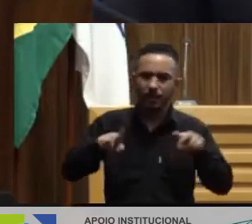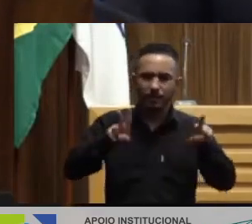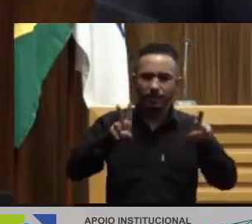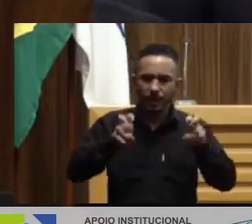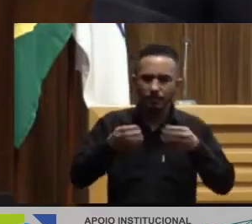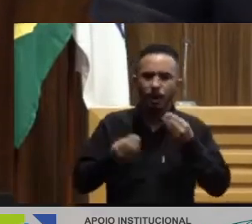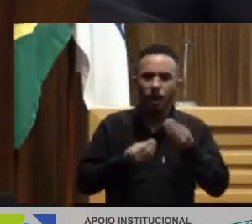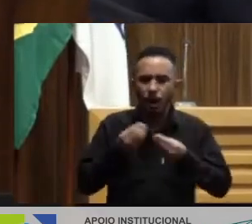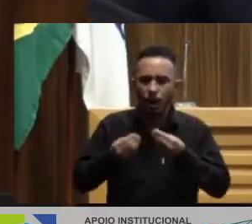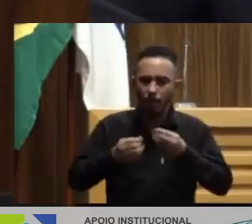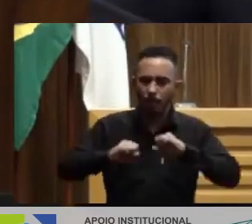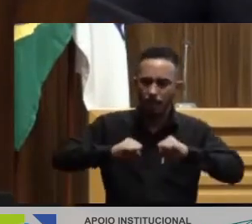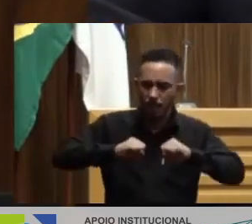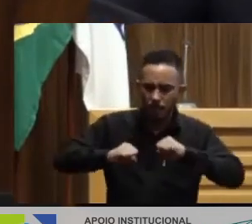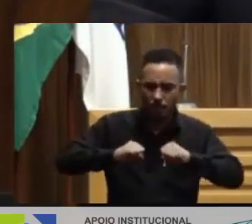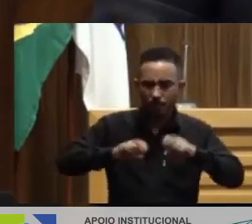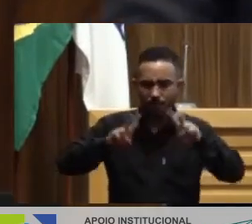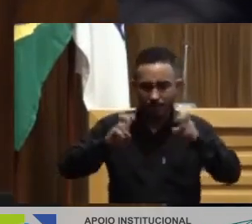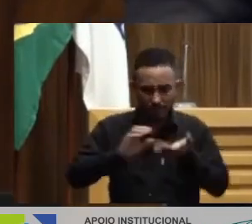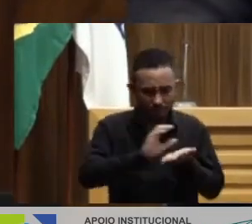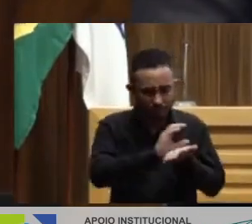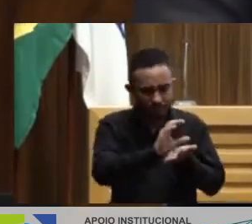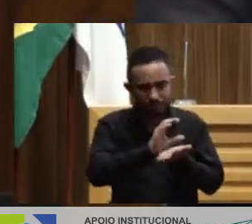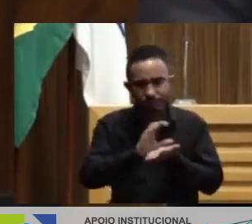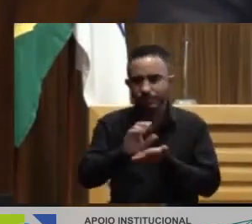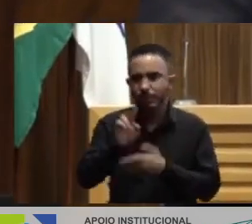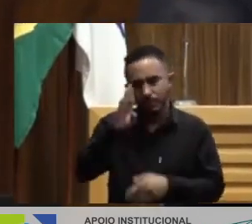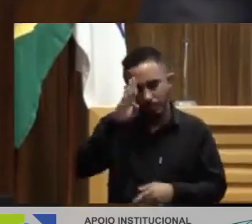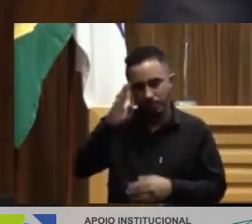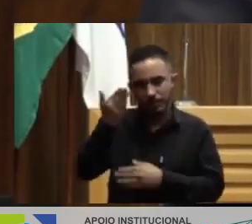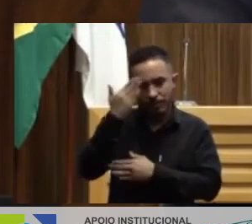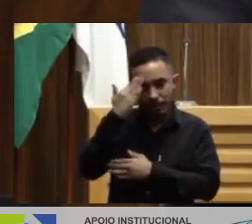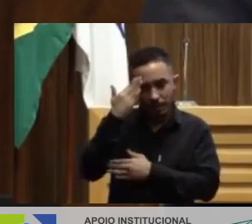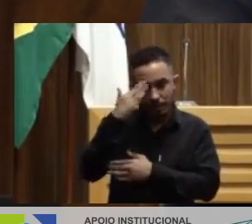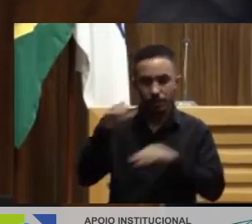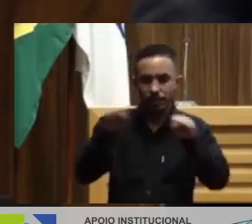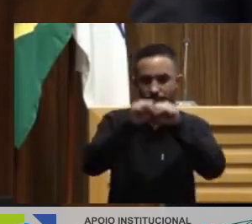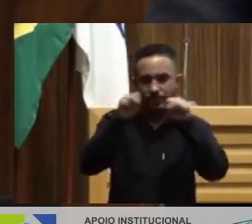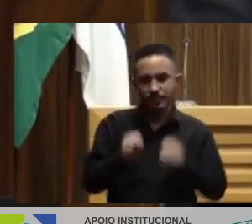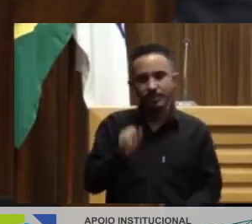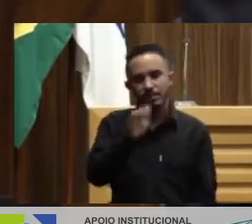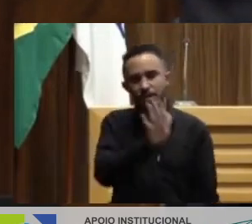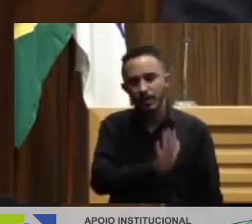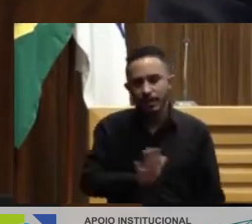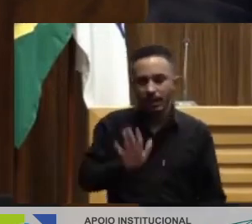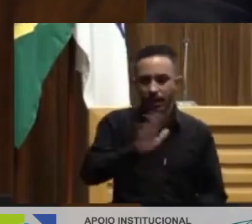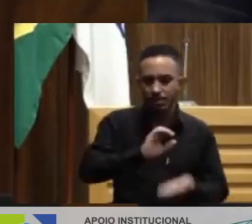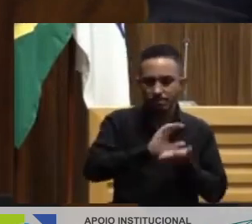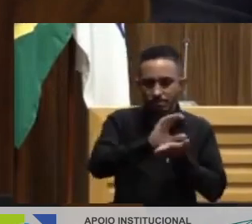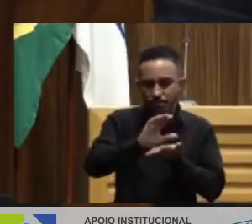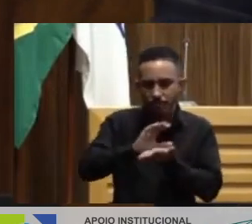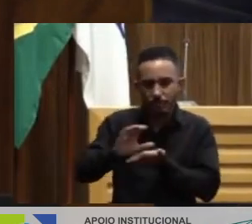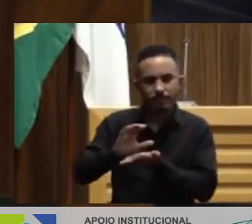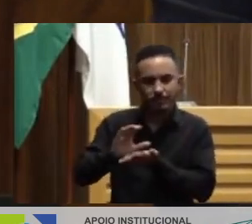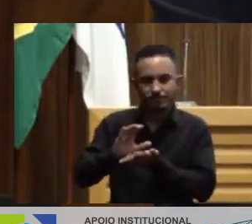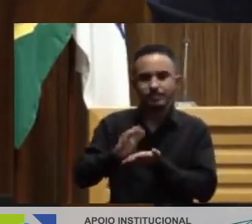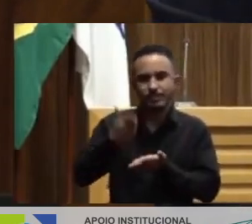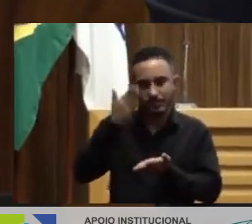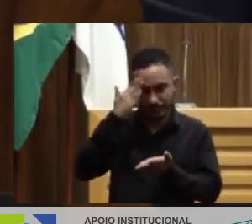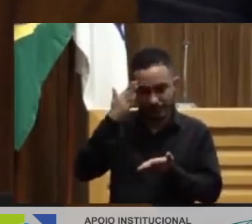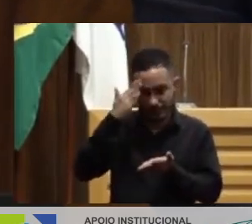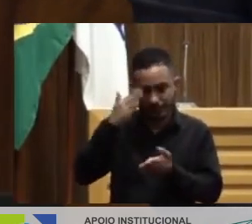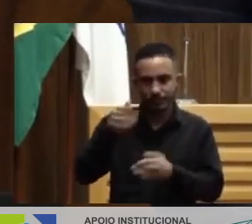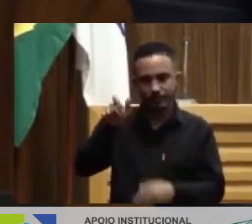o financiamento através, é claro, do nosso Sistema Nacional de Fomento. Estreamos, como o